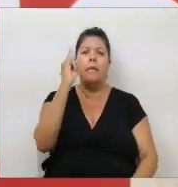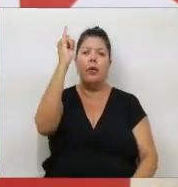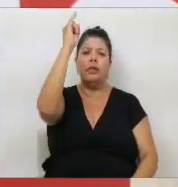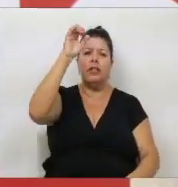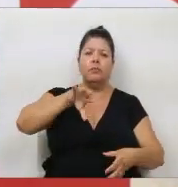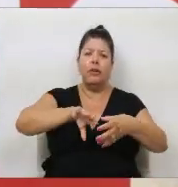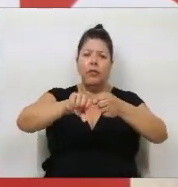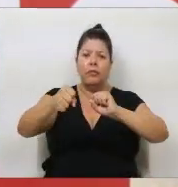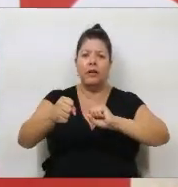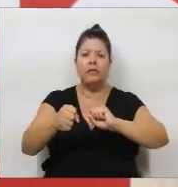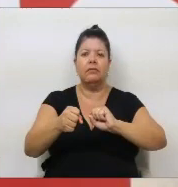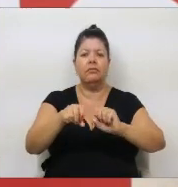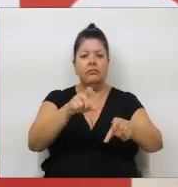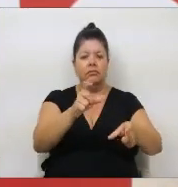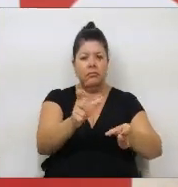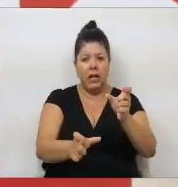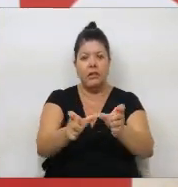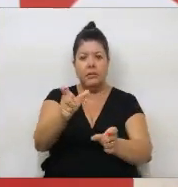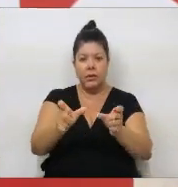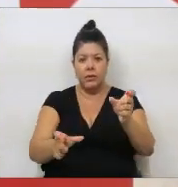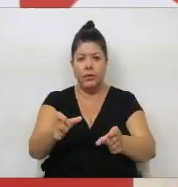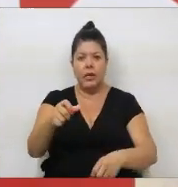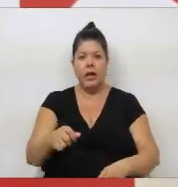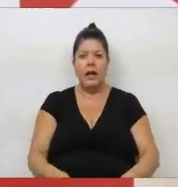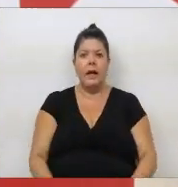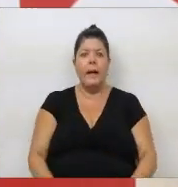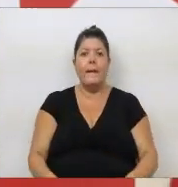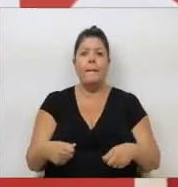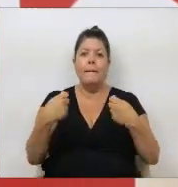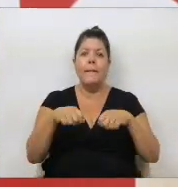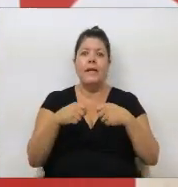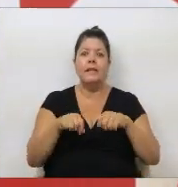da cidadania. E para isso ela também vai ter que